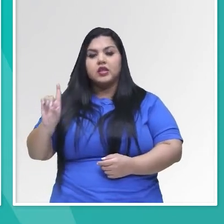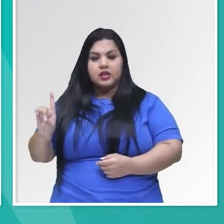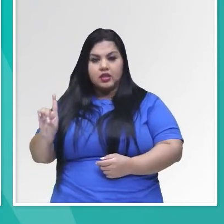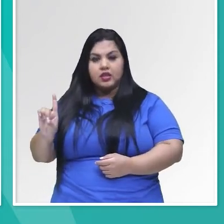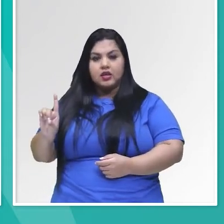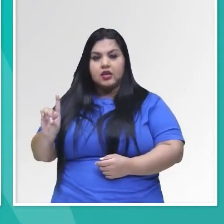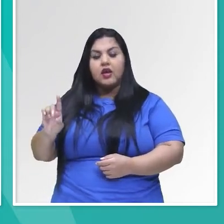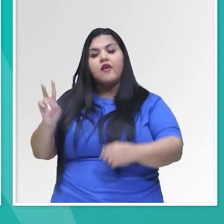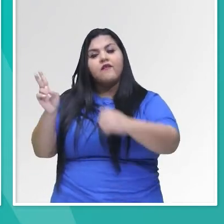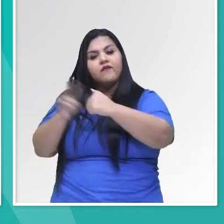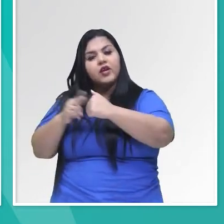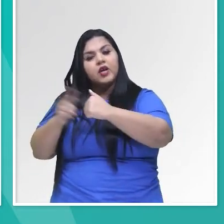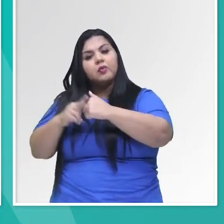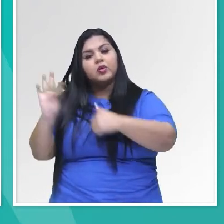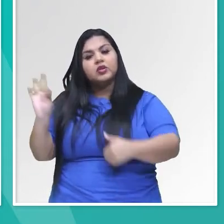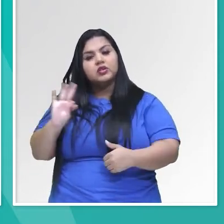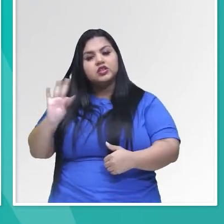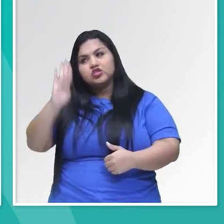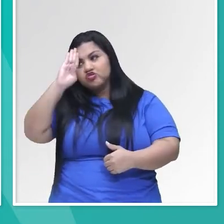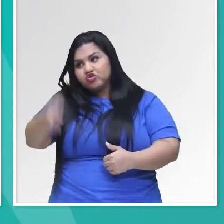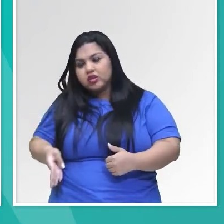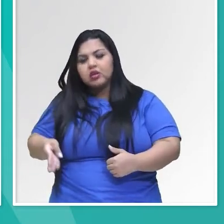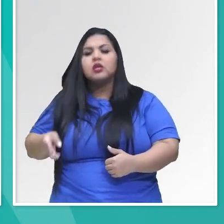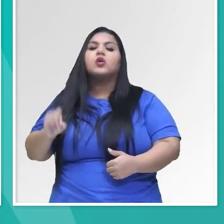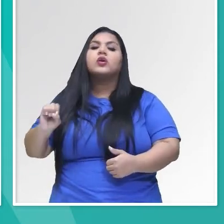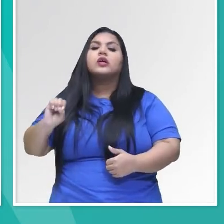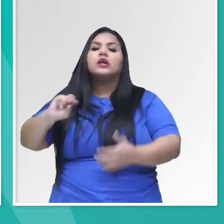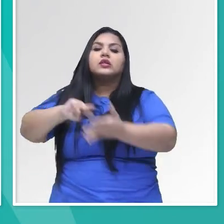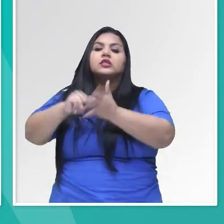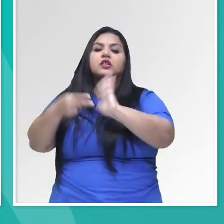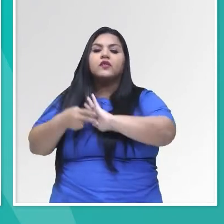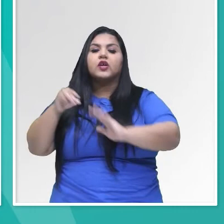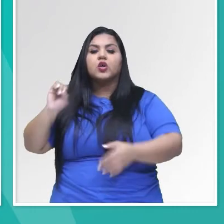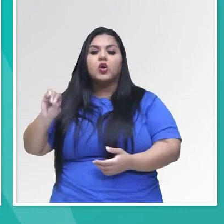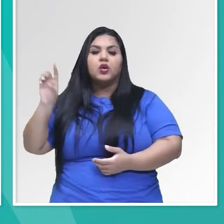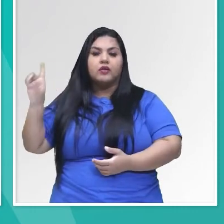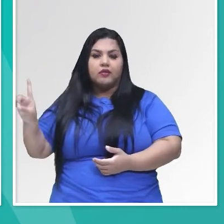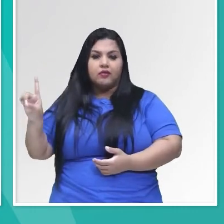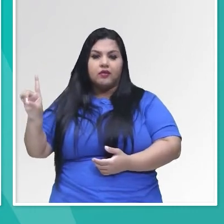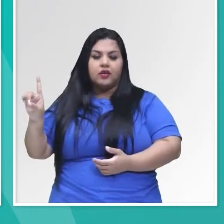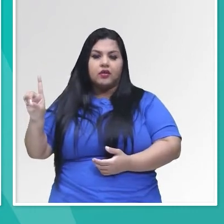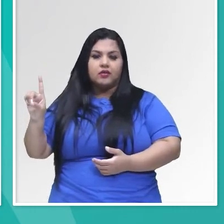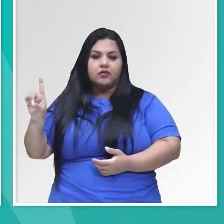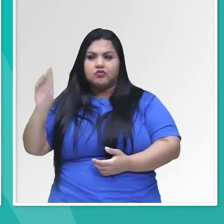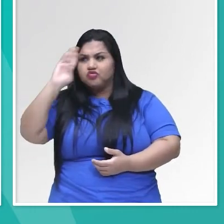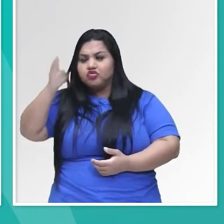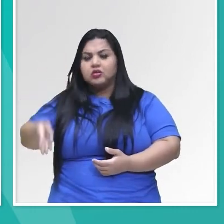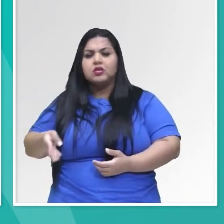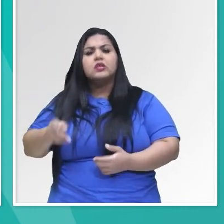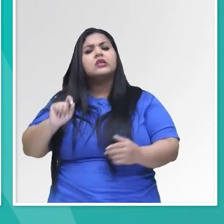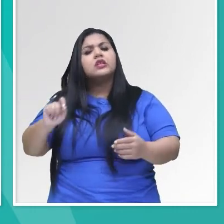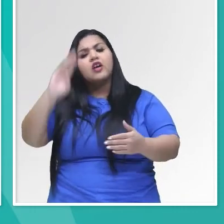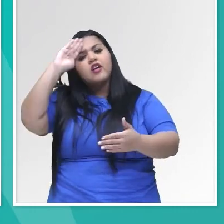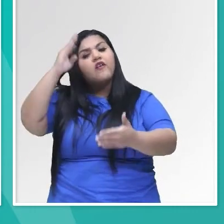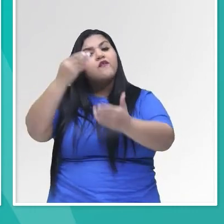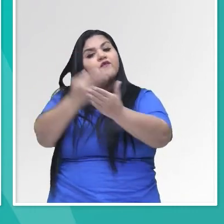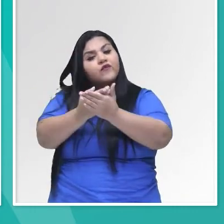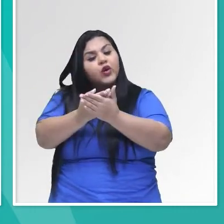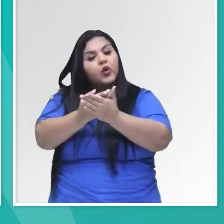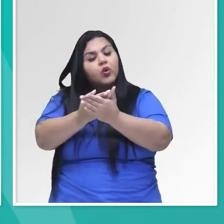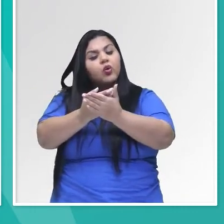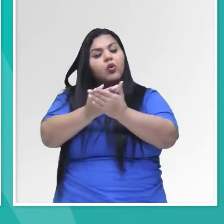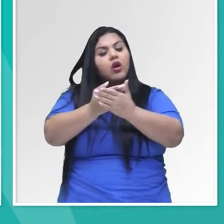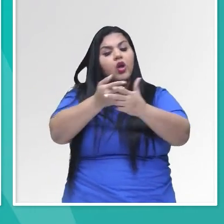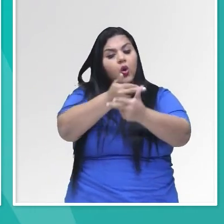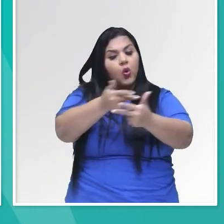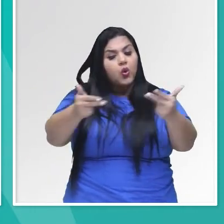transitivo. E o que significa OD? Objeto direto. Quem confia, confia em